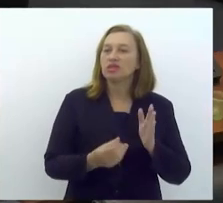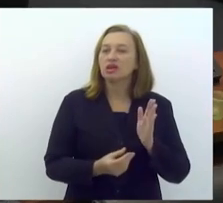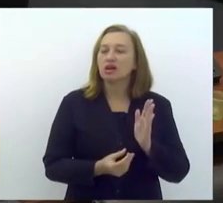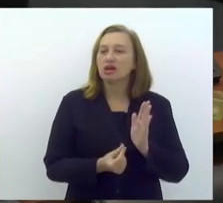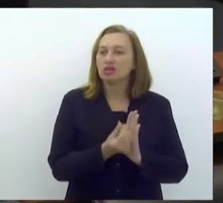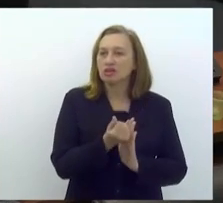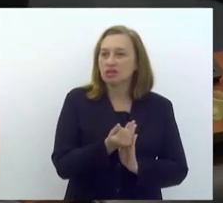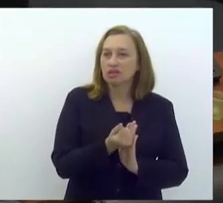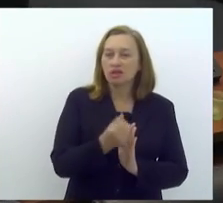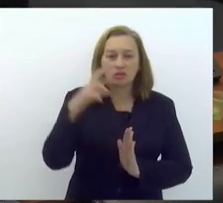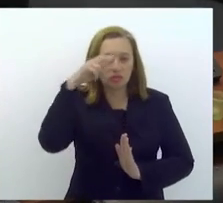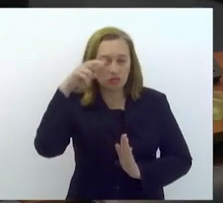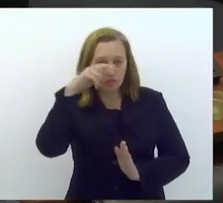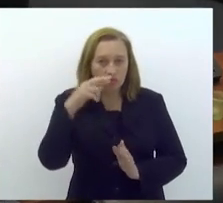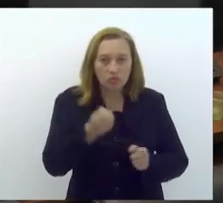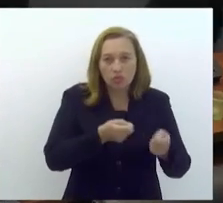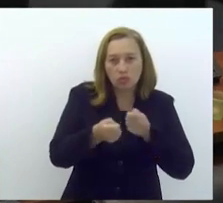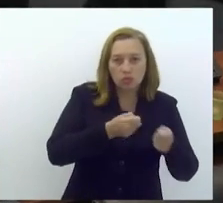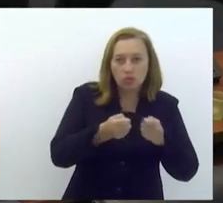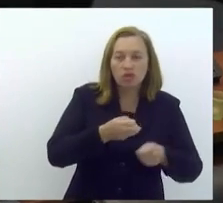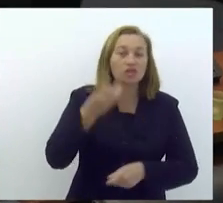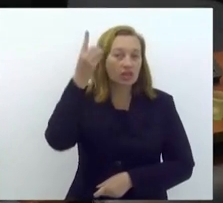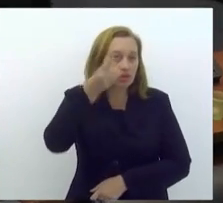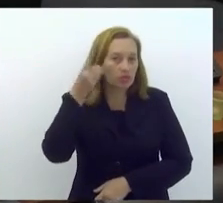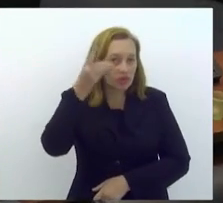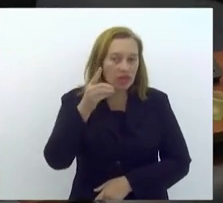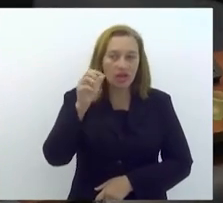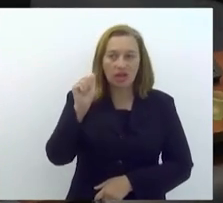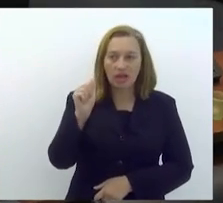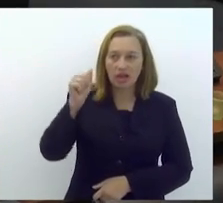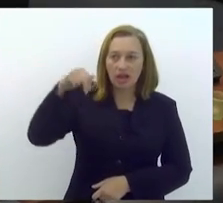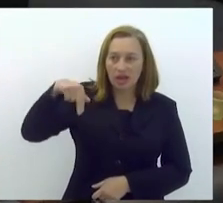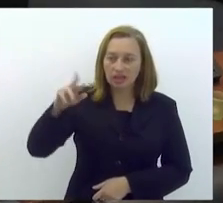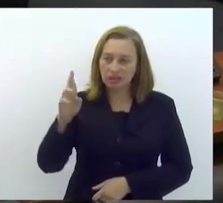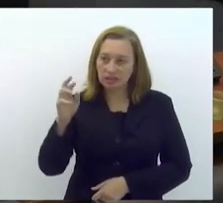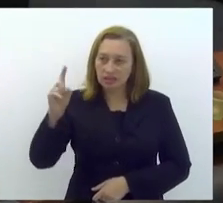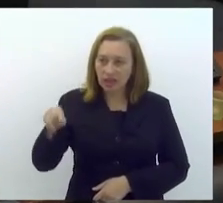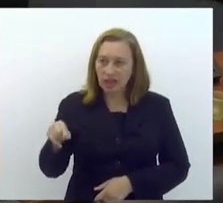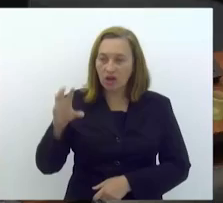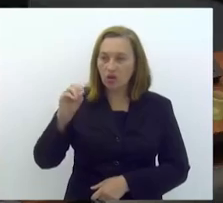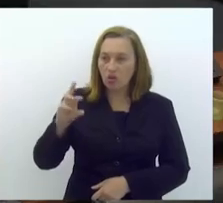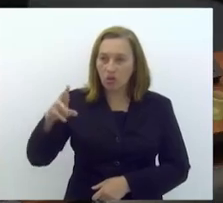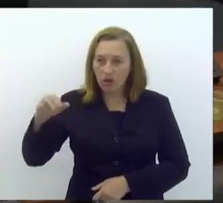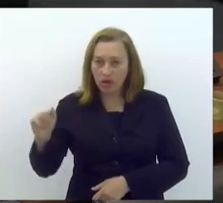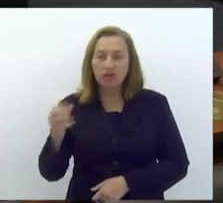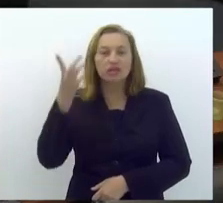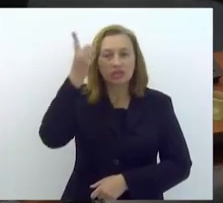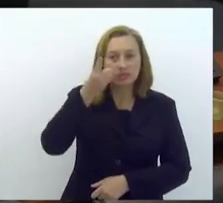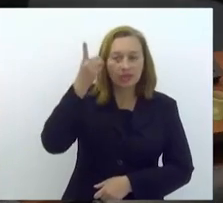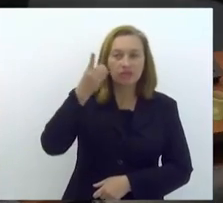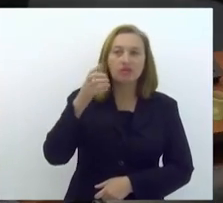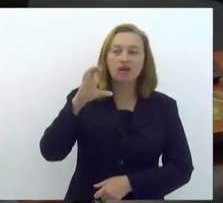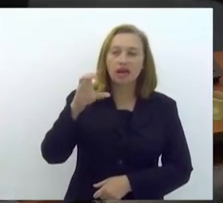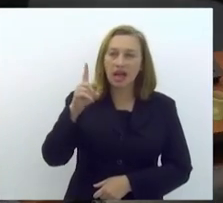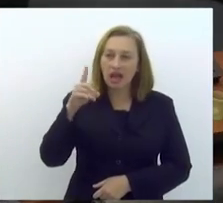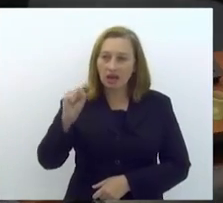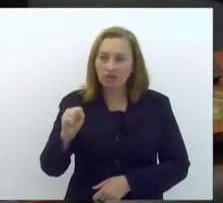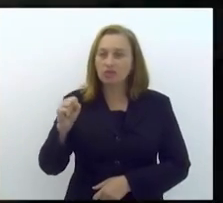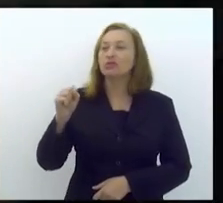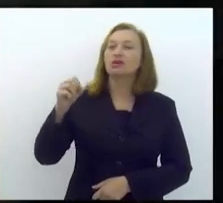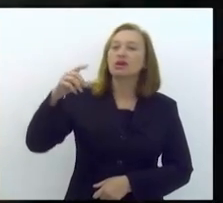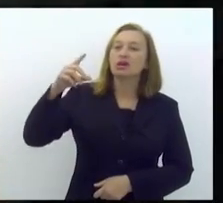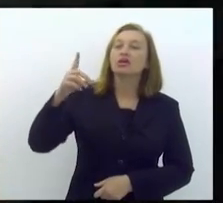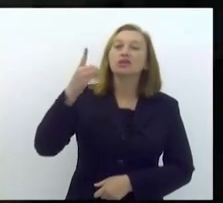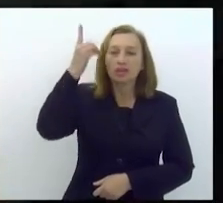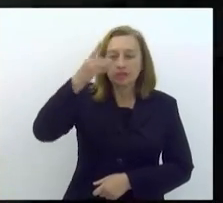Finanças fiscalização financeira e controle Deputado André Correia deputado Carlos Macedo Deputado Douglas ruas